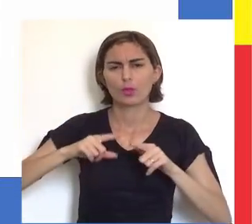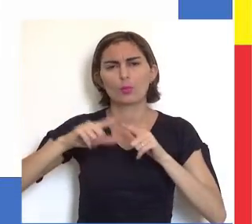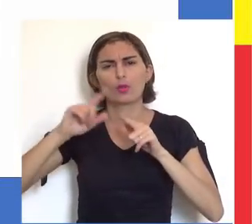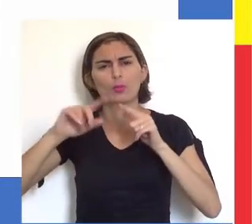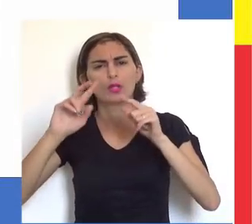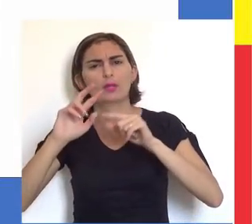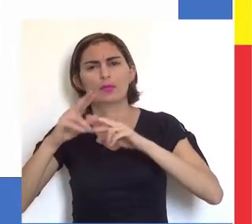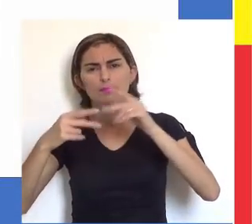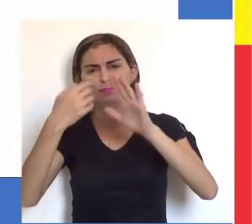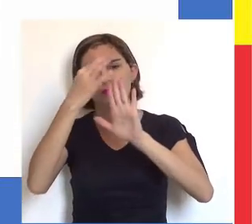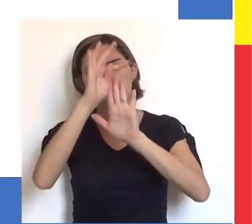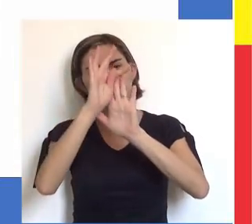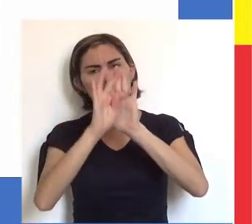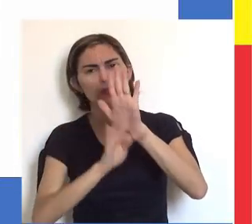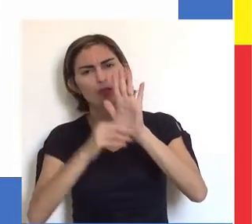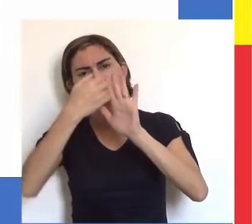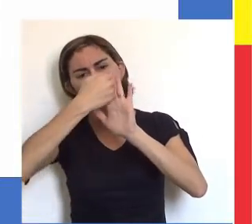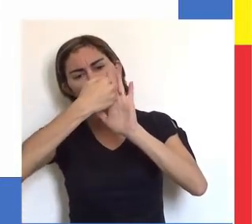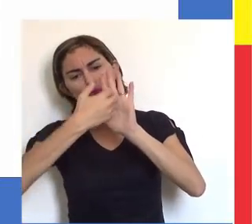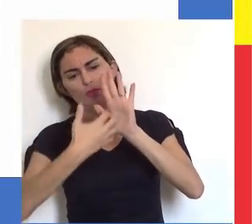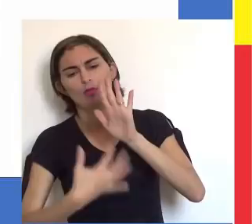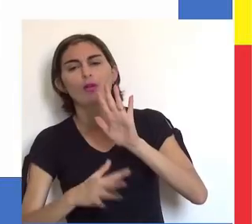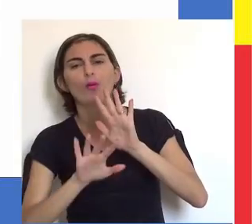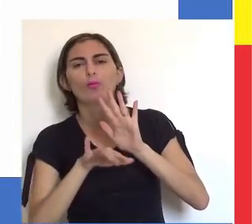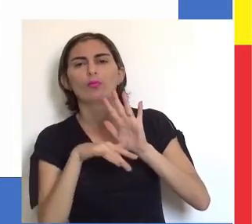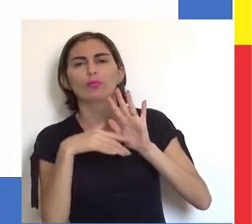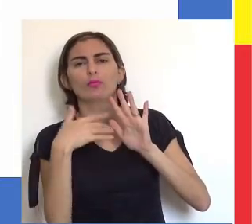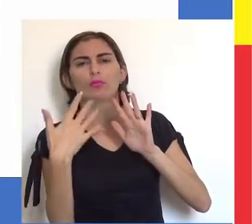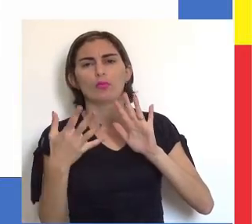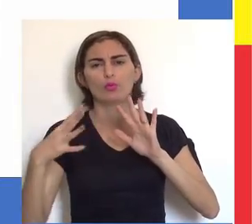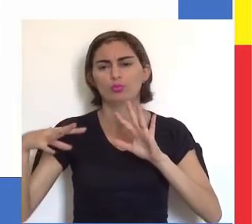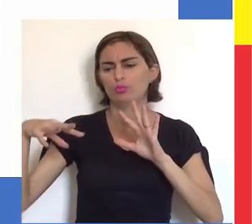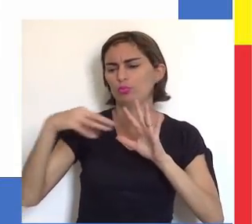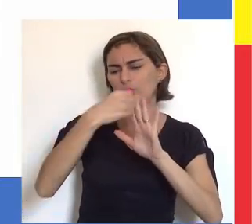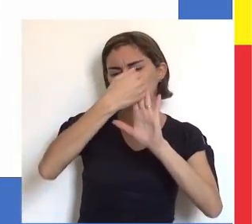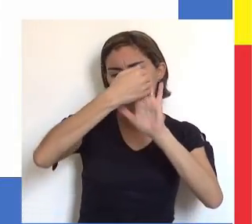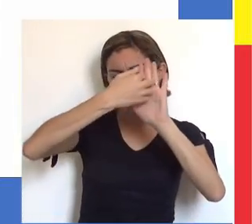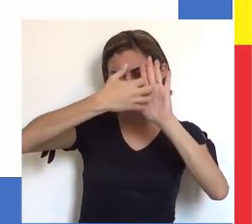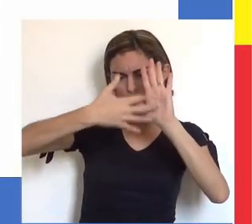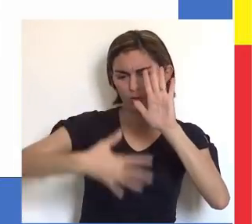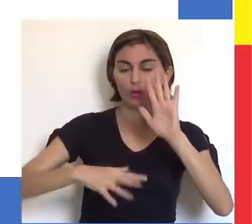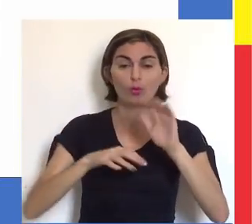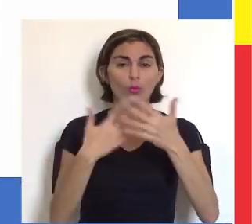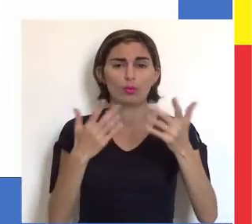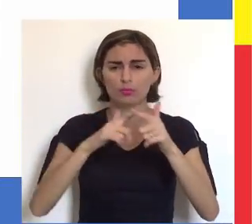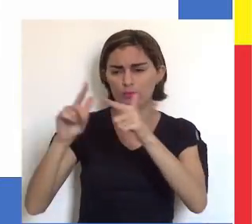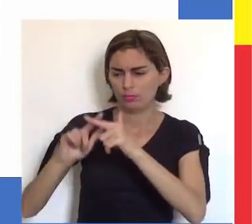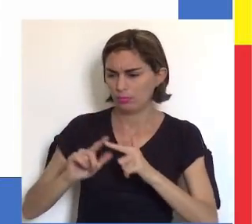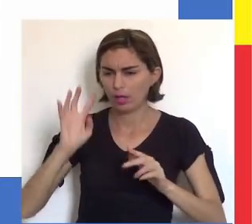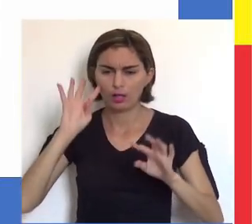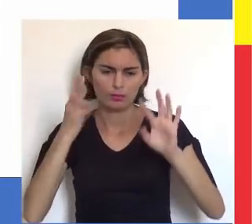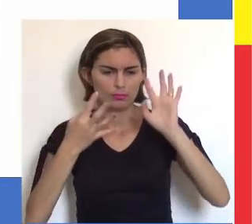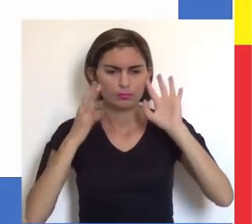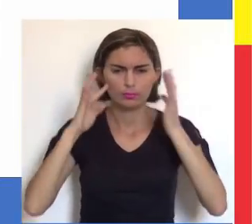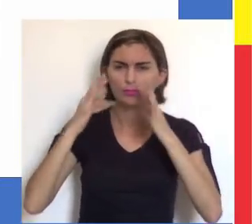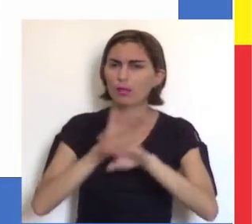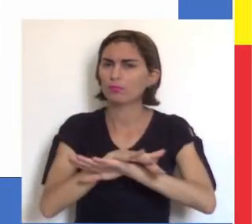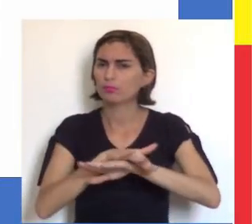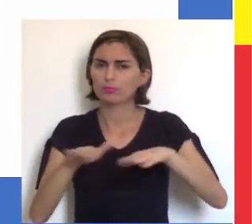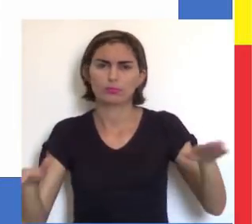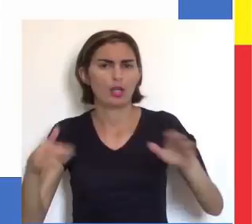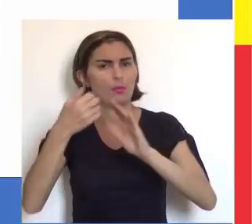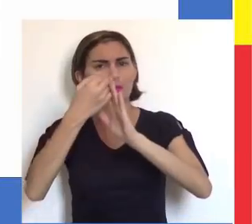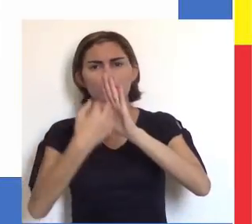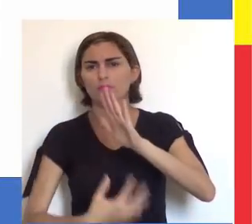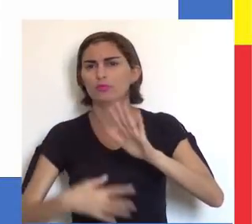num texto narrativo, em torno do qual se passa toda a narrativa. Quando seus problemas se resolvem, acaba a narração,